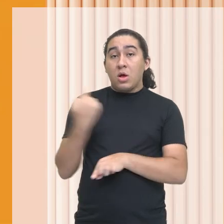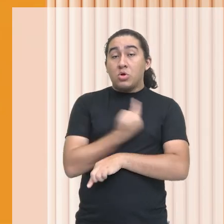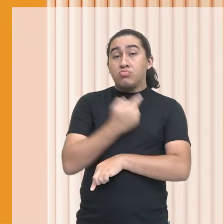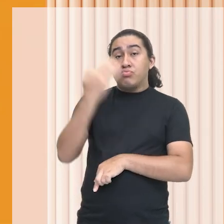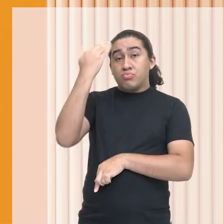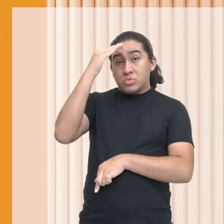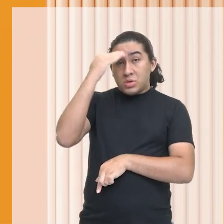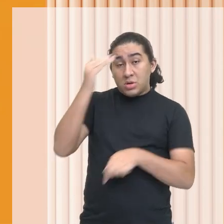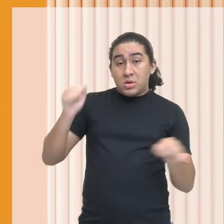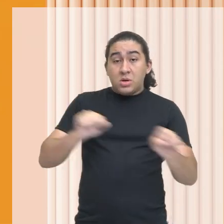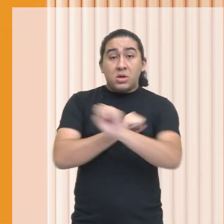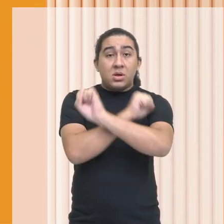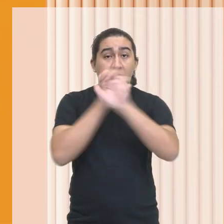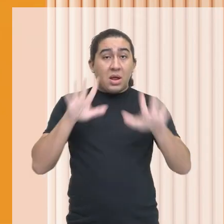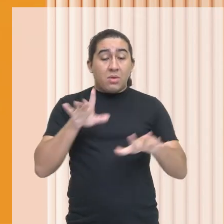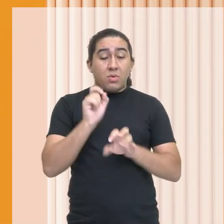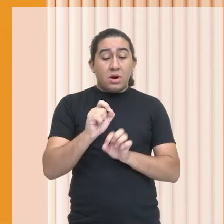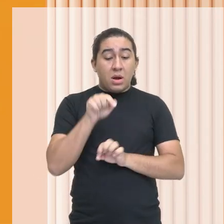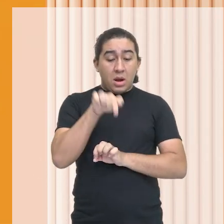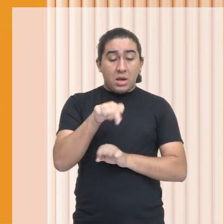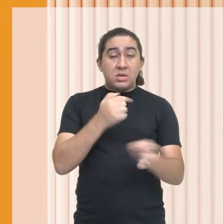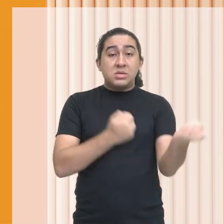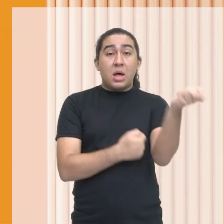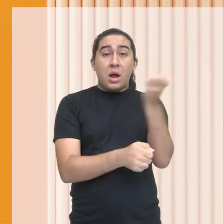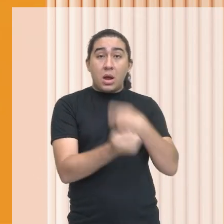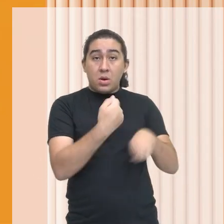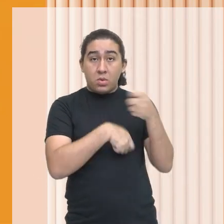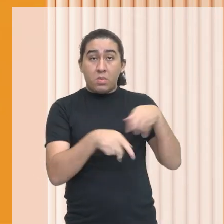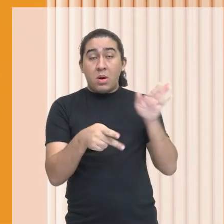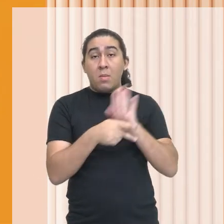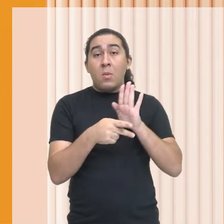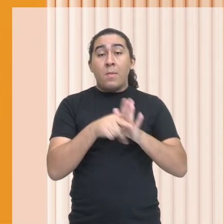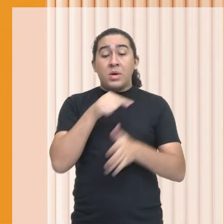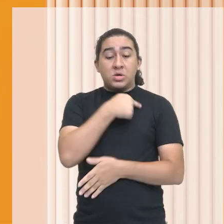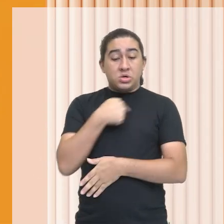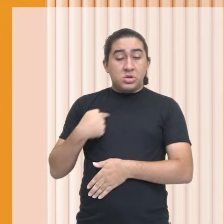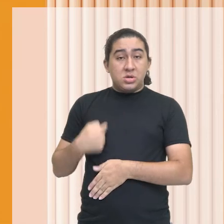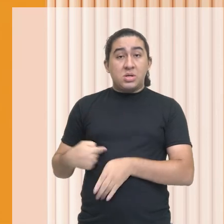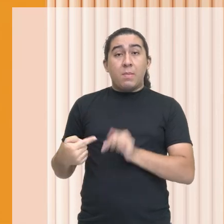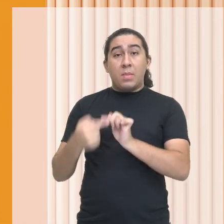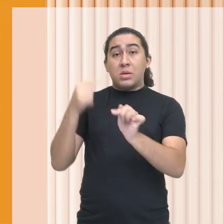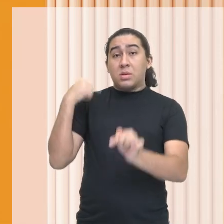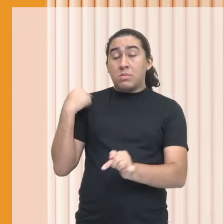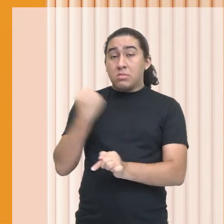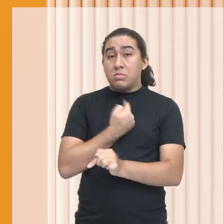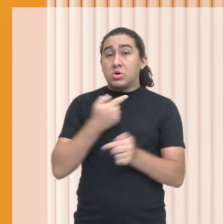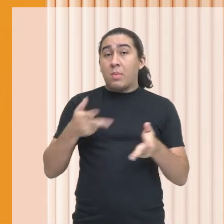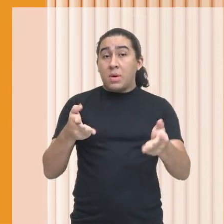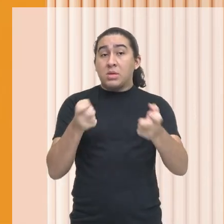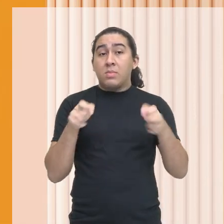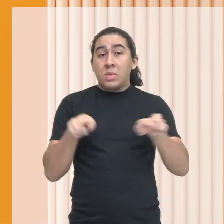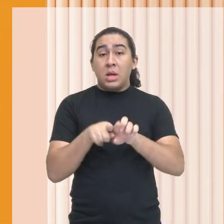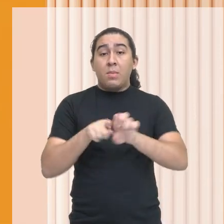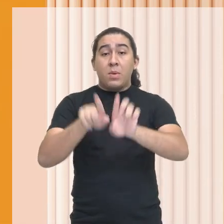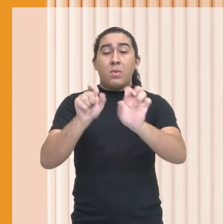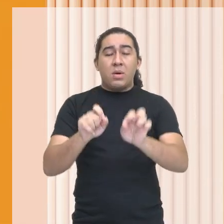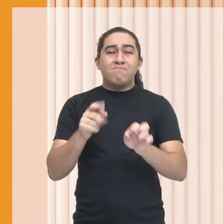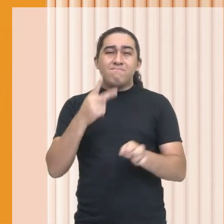de um modo geral essa economia da China antiga, na qual a gente já percebe, né, uma